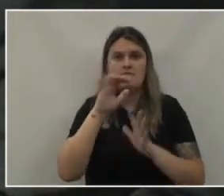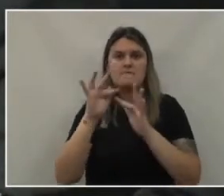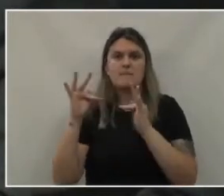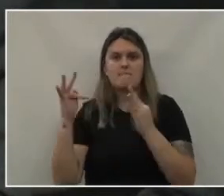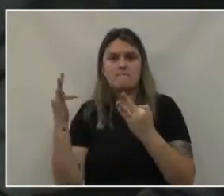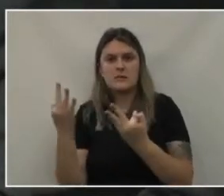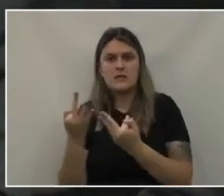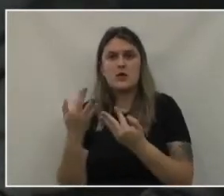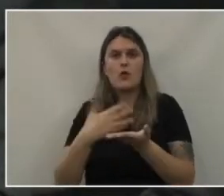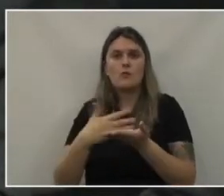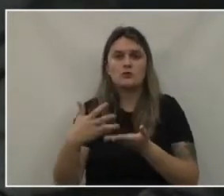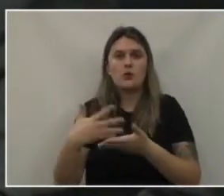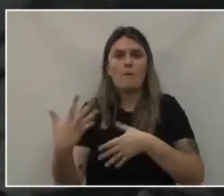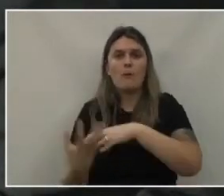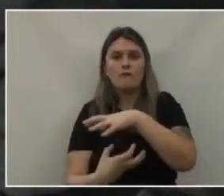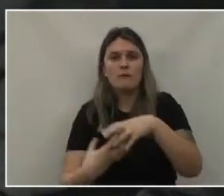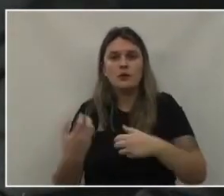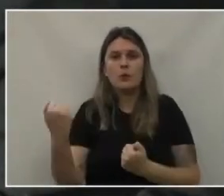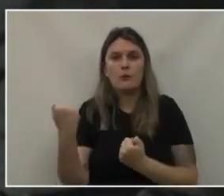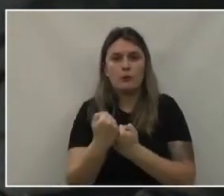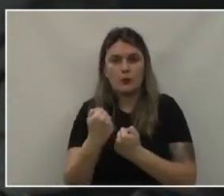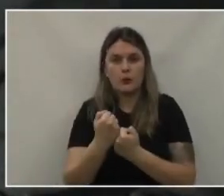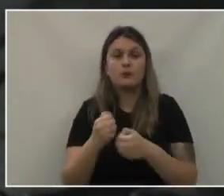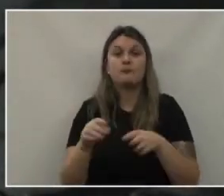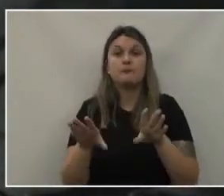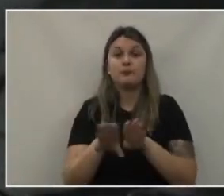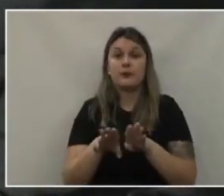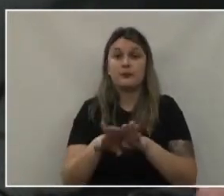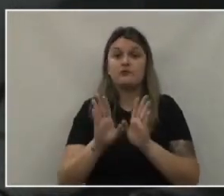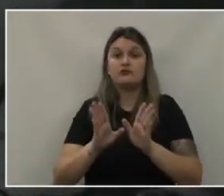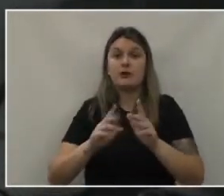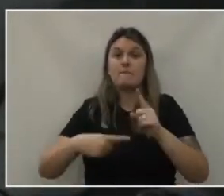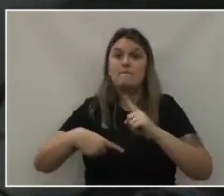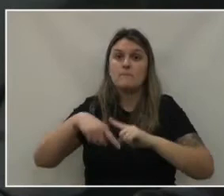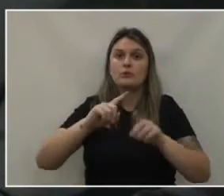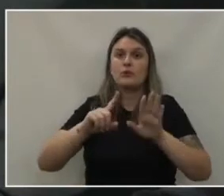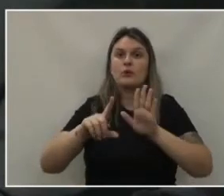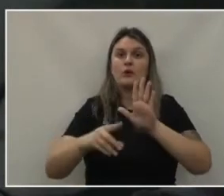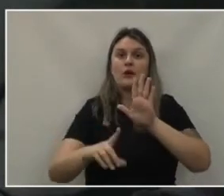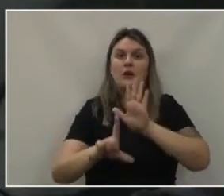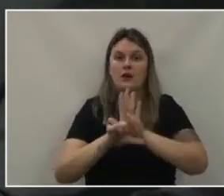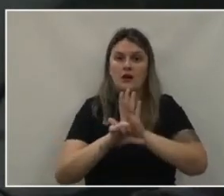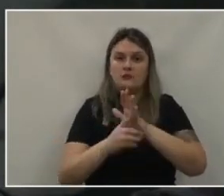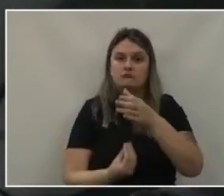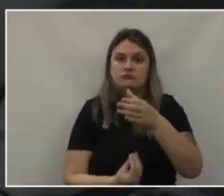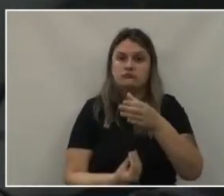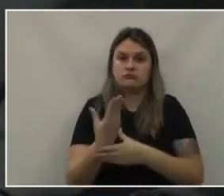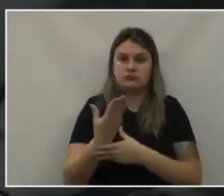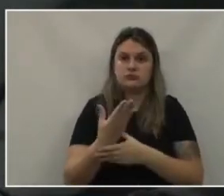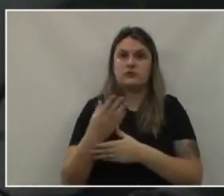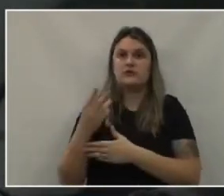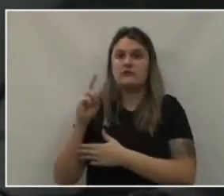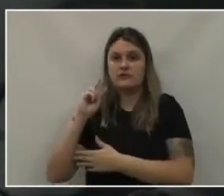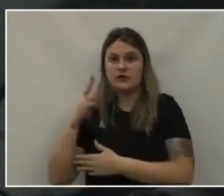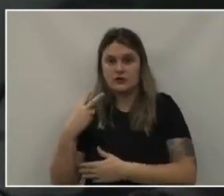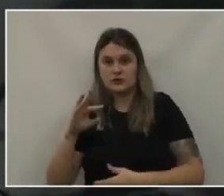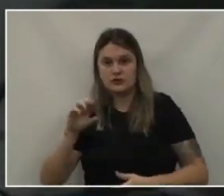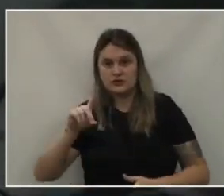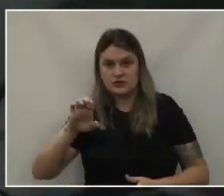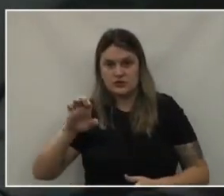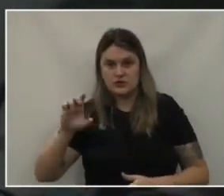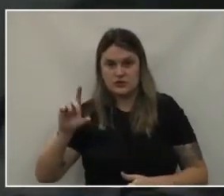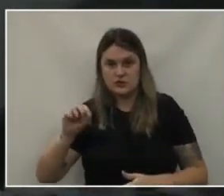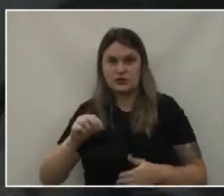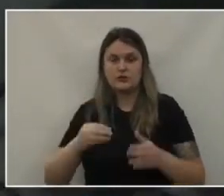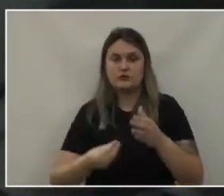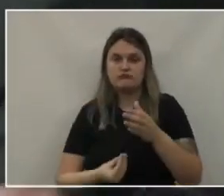esse movimento e também, agora já se transformando lei, aqui apresentada pelo vereador Diego, aqui na Câmara